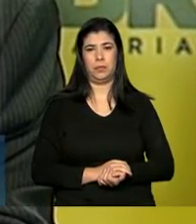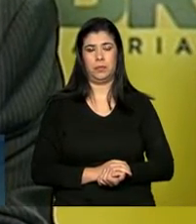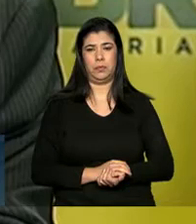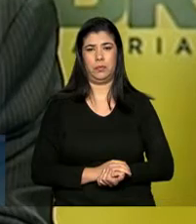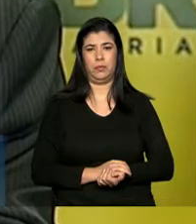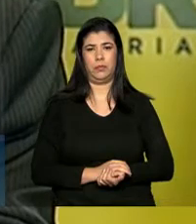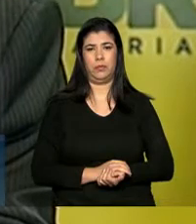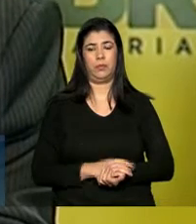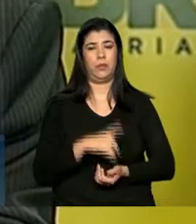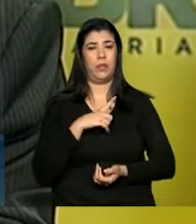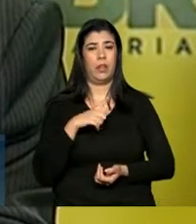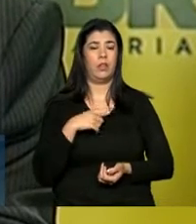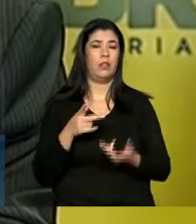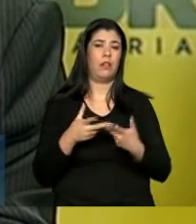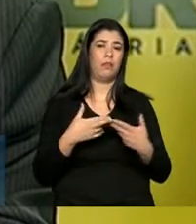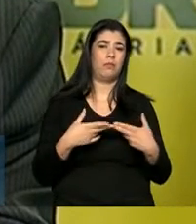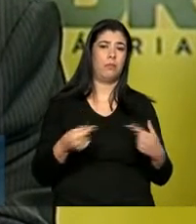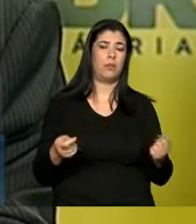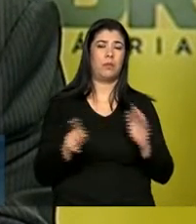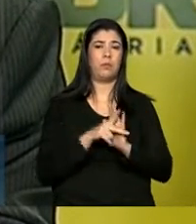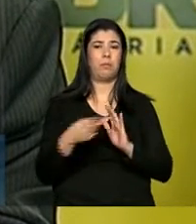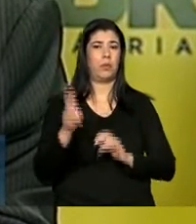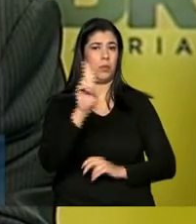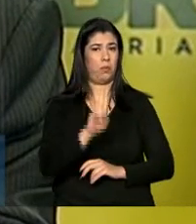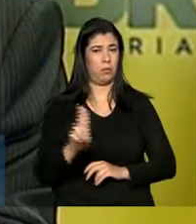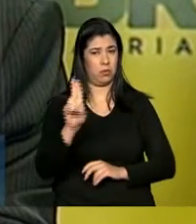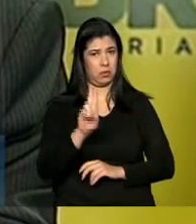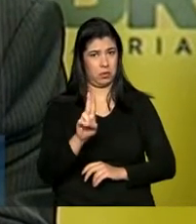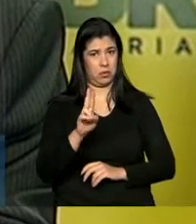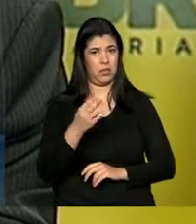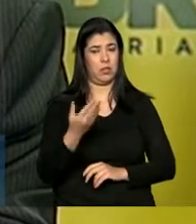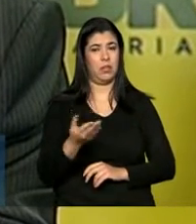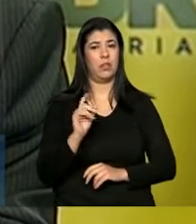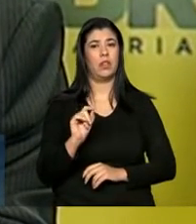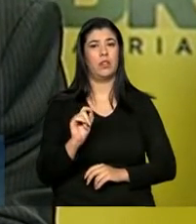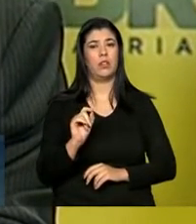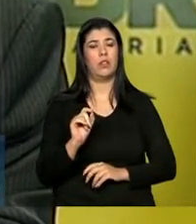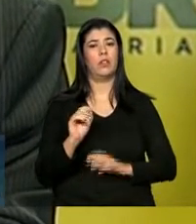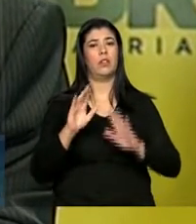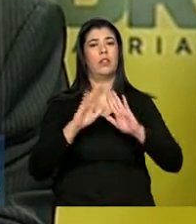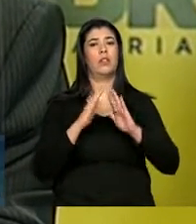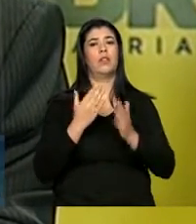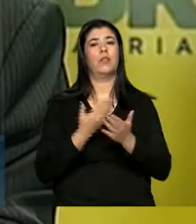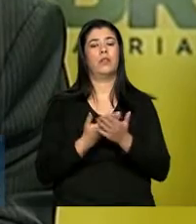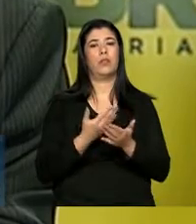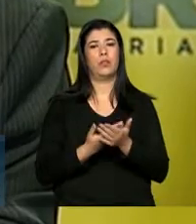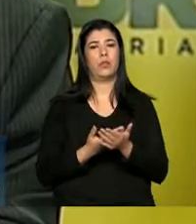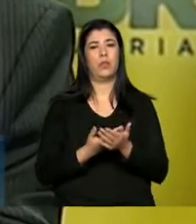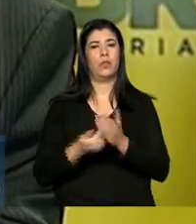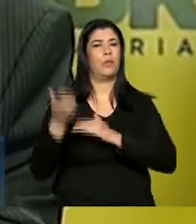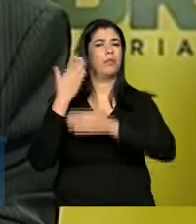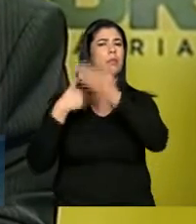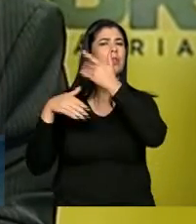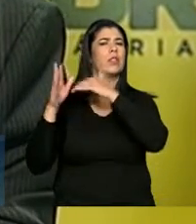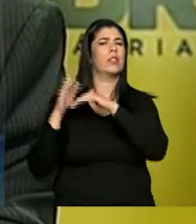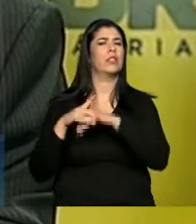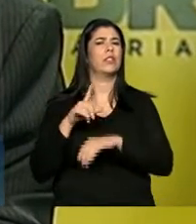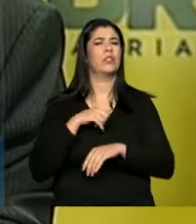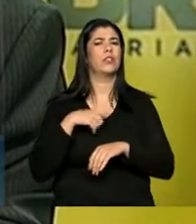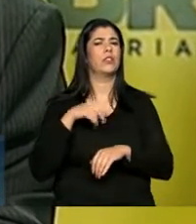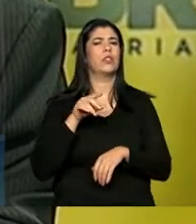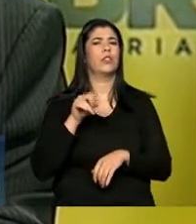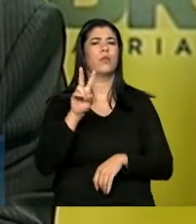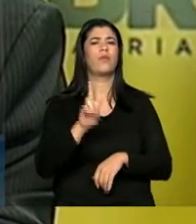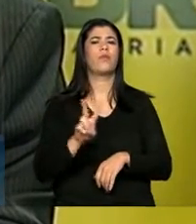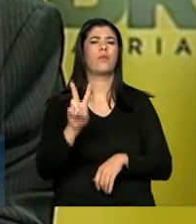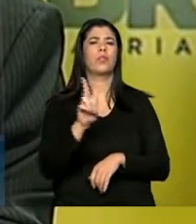vejam, há um recurso que foi muitas vezes utilizado, que era o seguinte: uma escola, no tempo do vestibular com o cursinho, o que